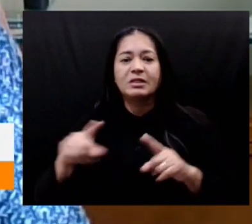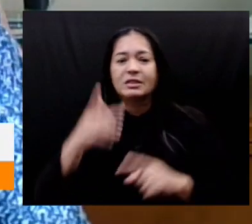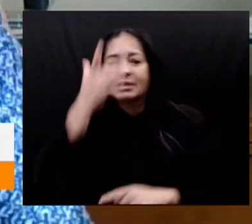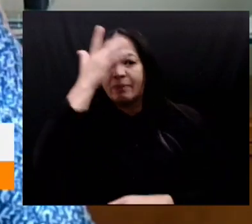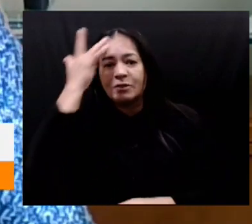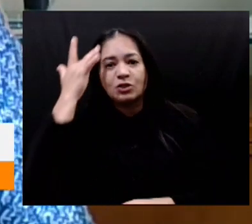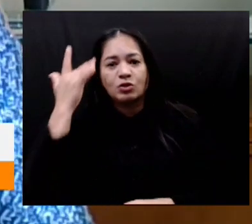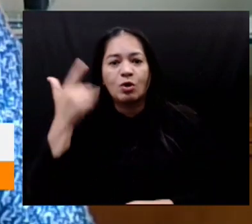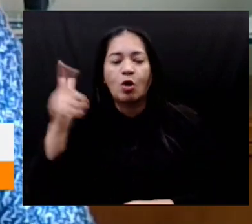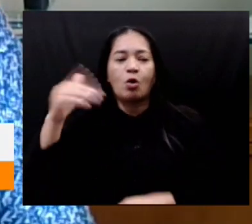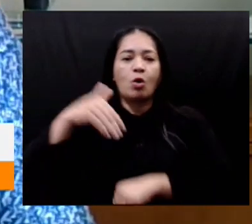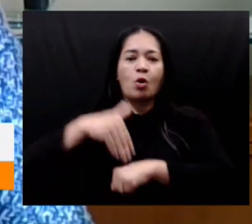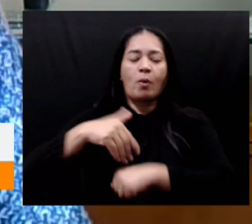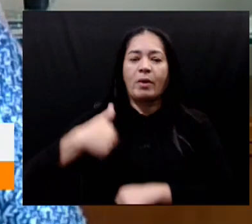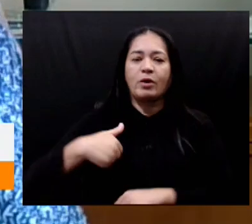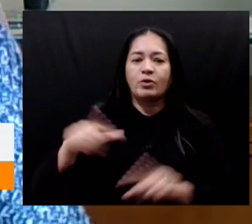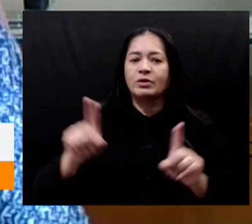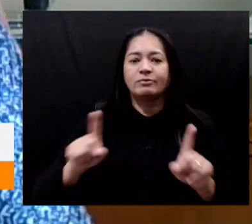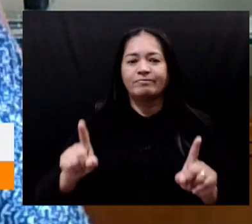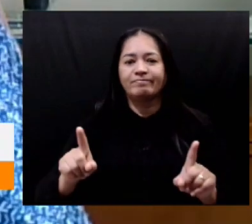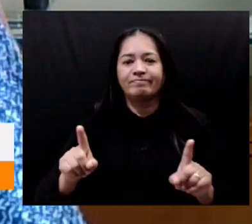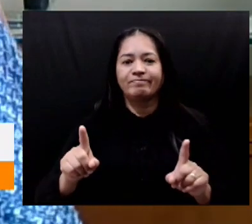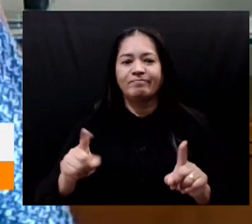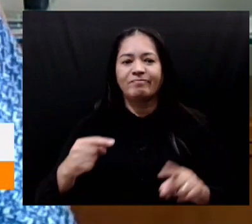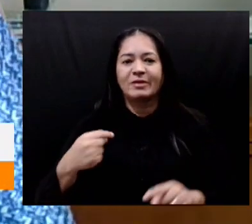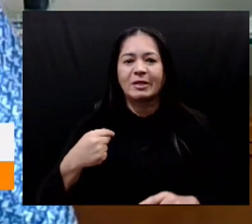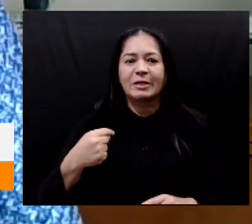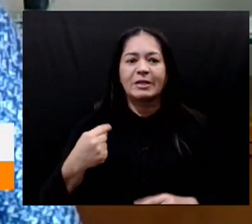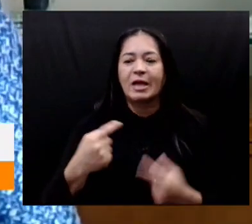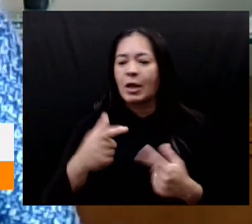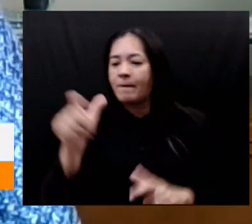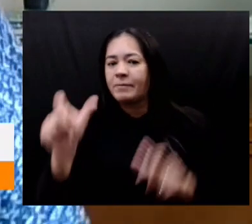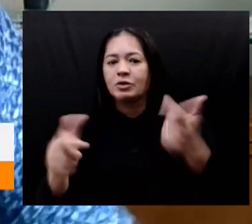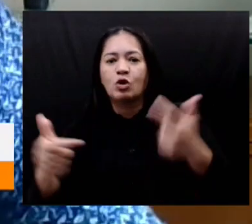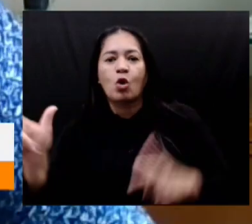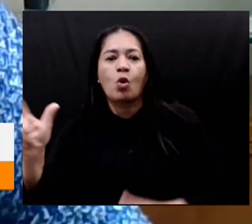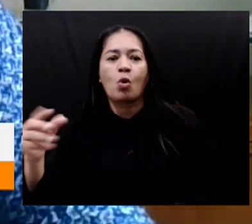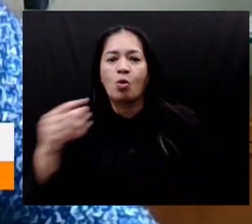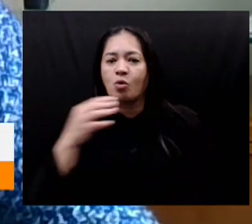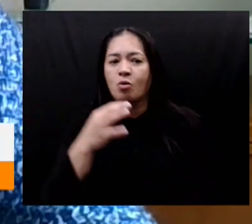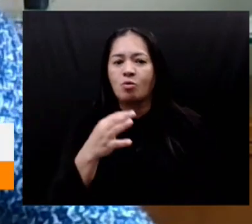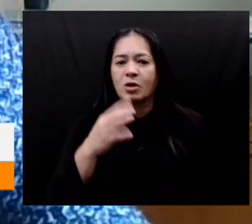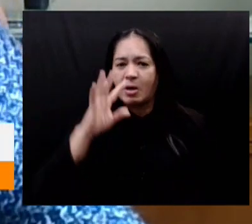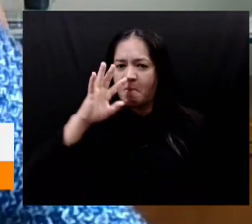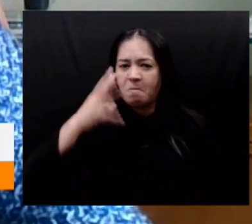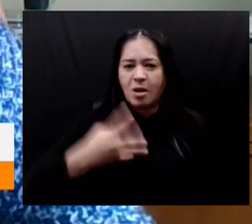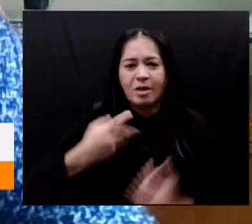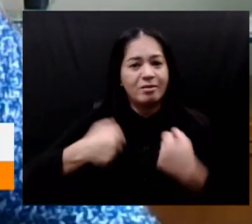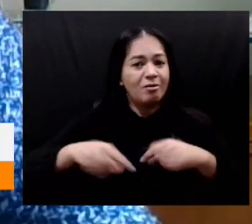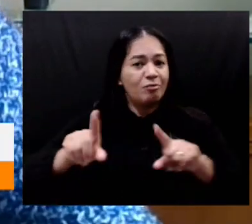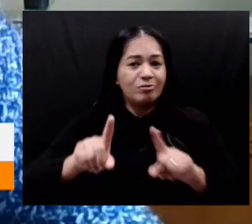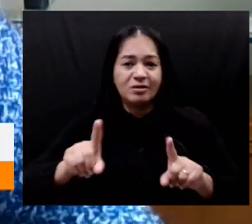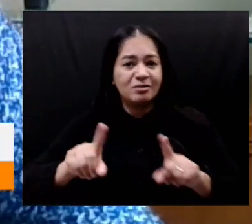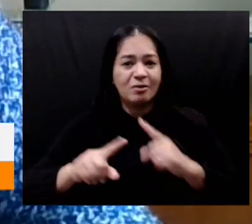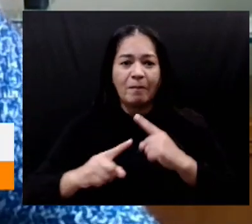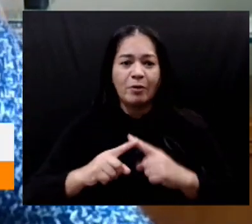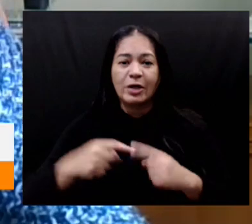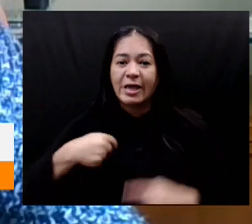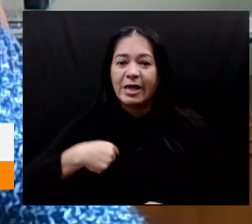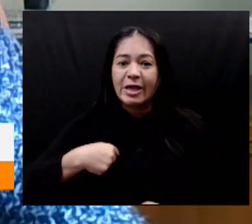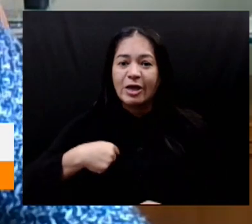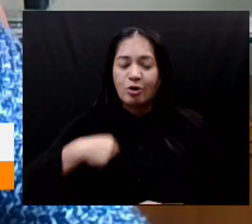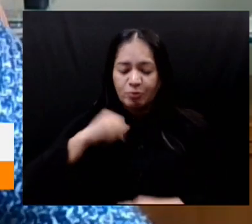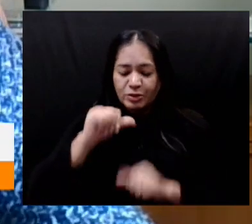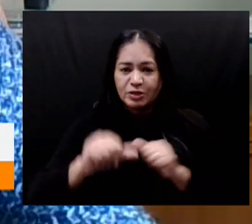de nada, não precisa mais ninguém me acusar de nada, eu me torno o juiz,